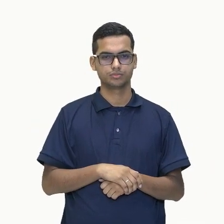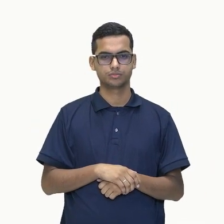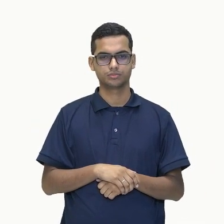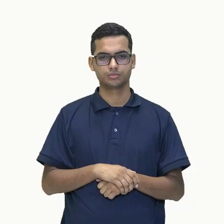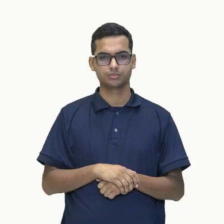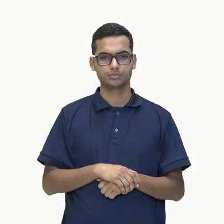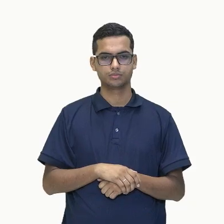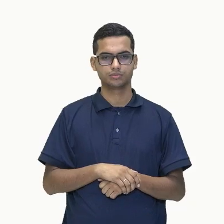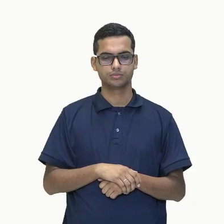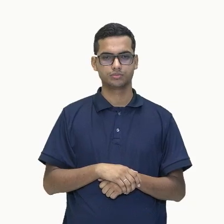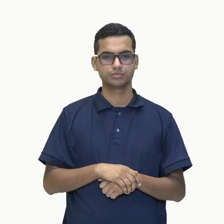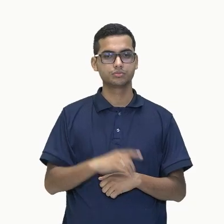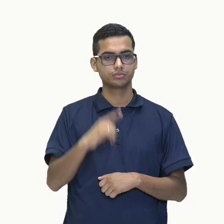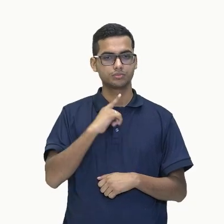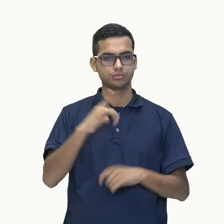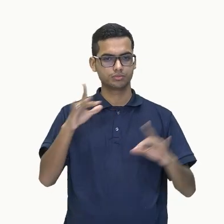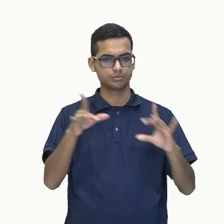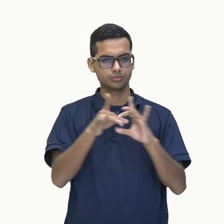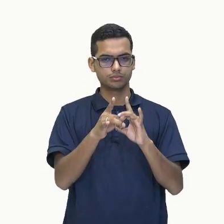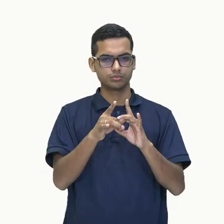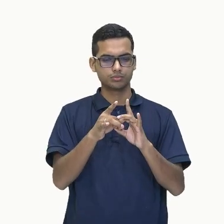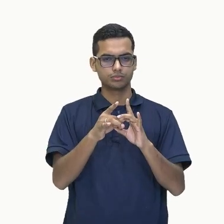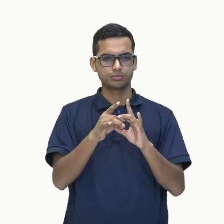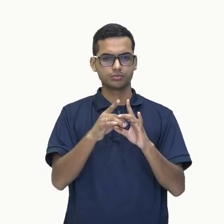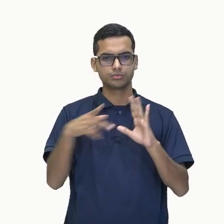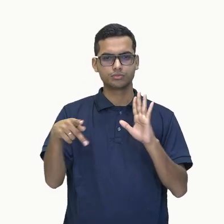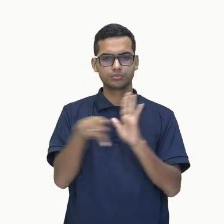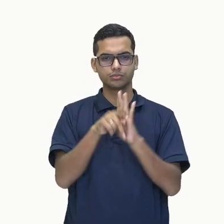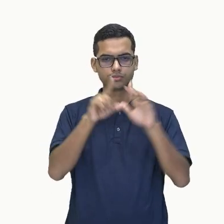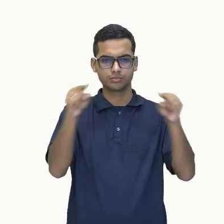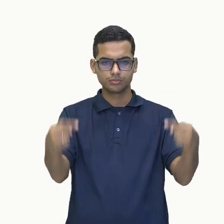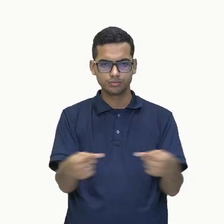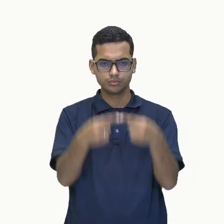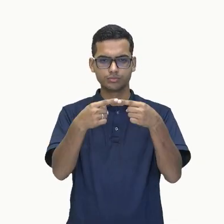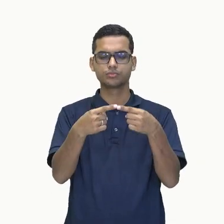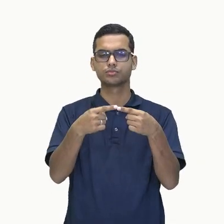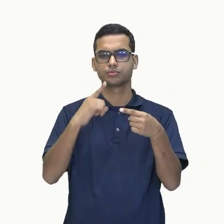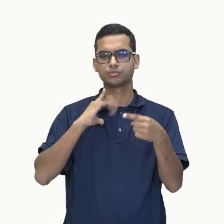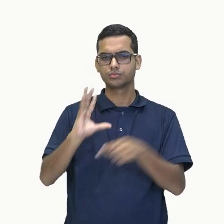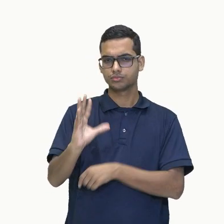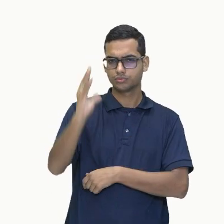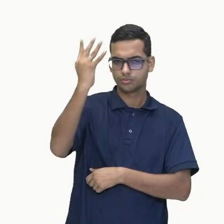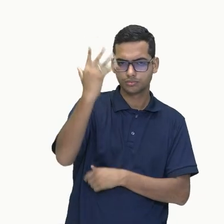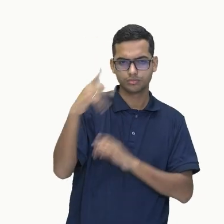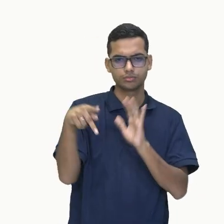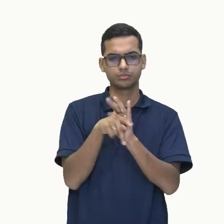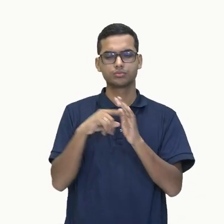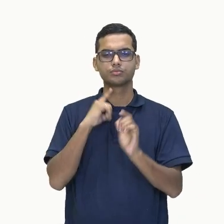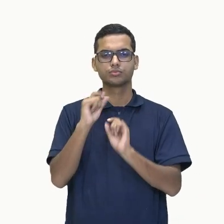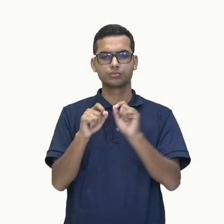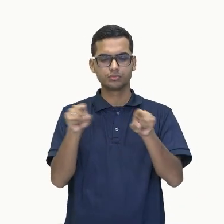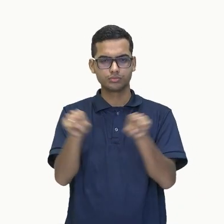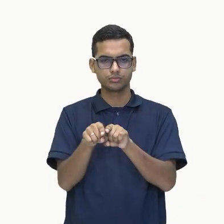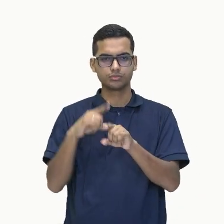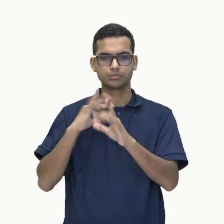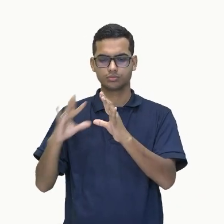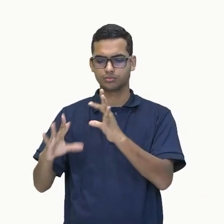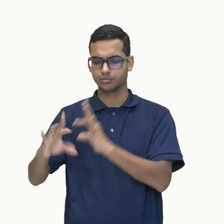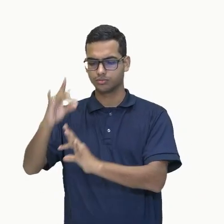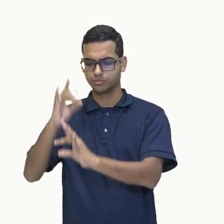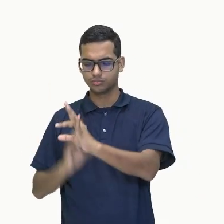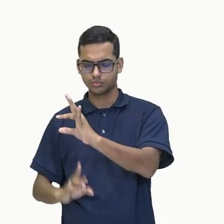gente tem essa ligação. Essa ligação que ocorre entre dois aminoácidos é chamada de